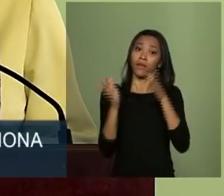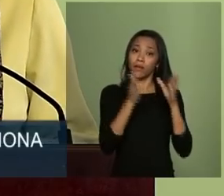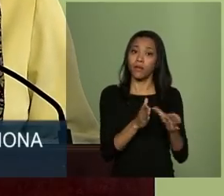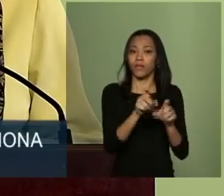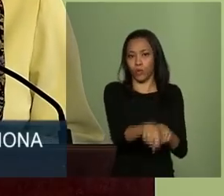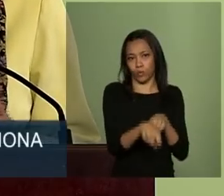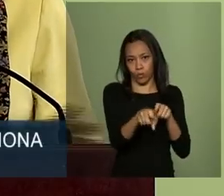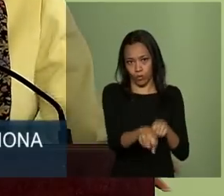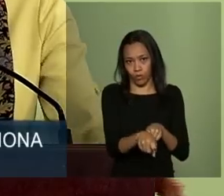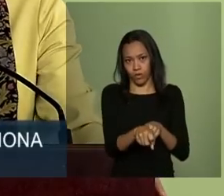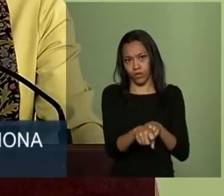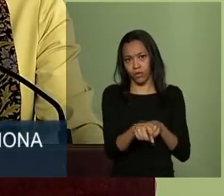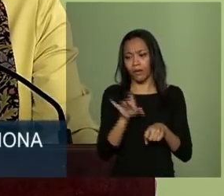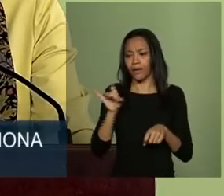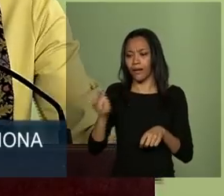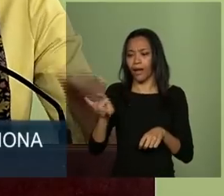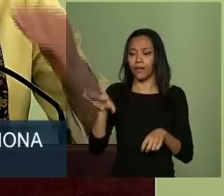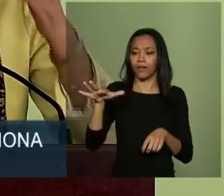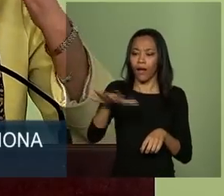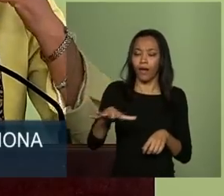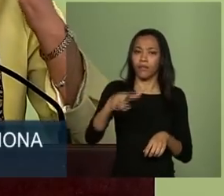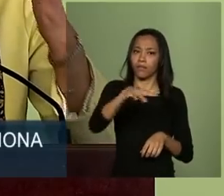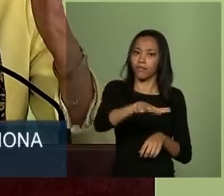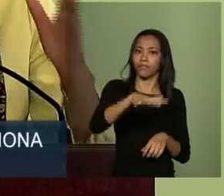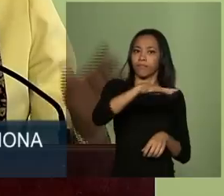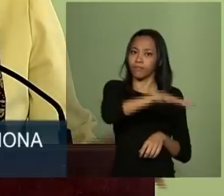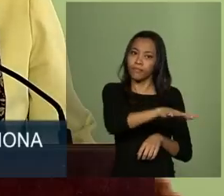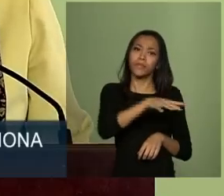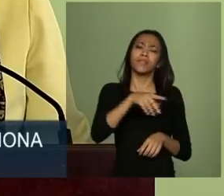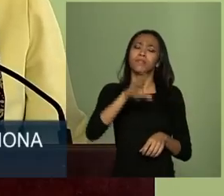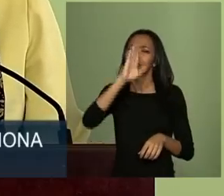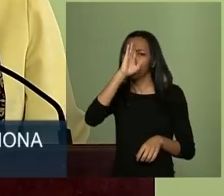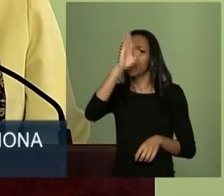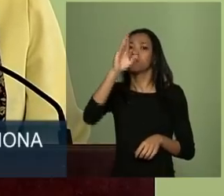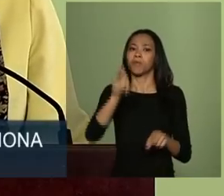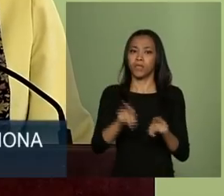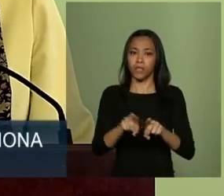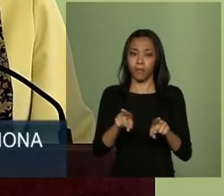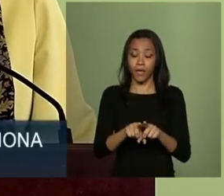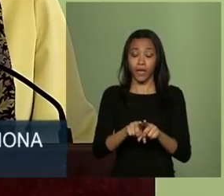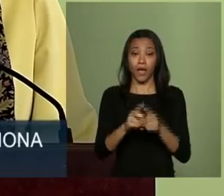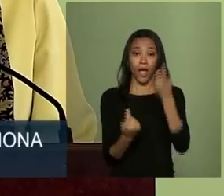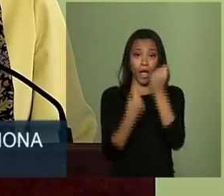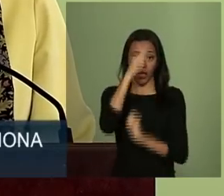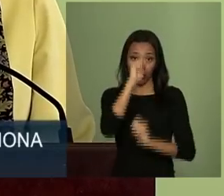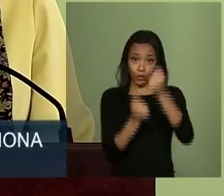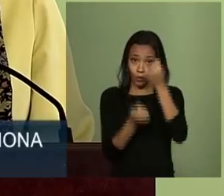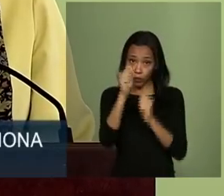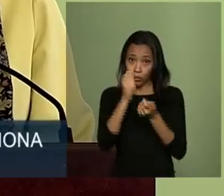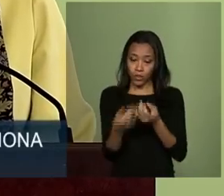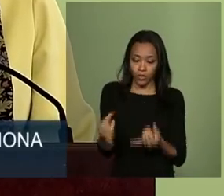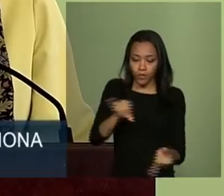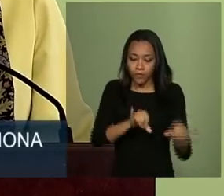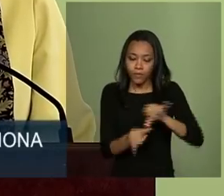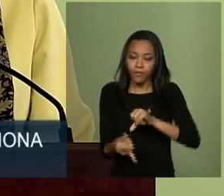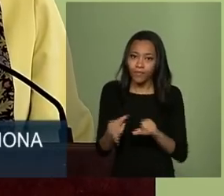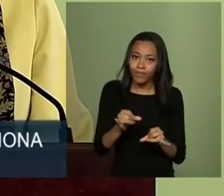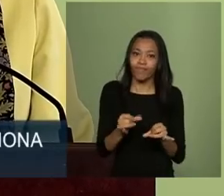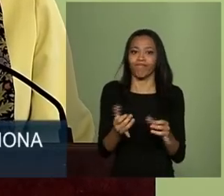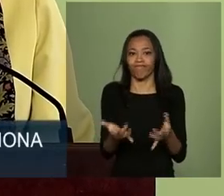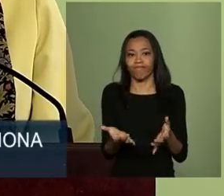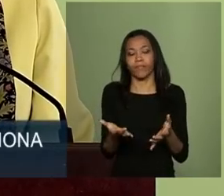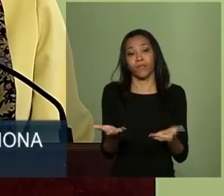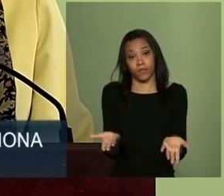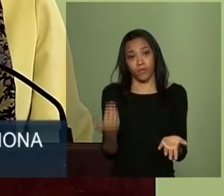enfim, em todas as áreas, inclusive a indústria química. Então, nós aqui